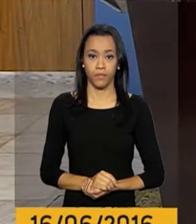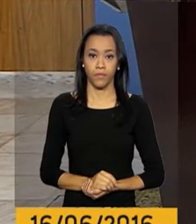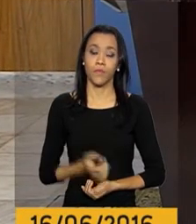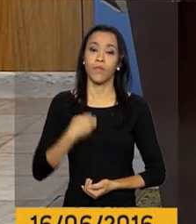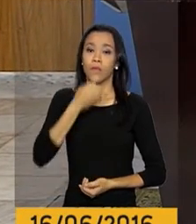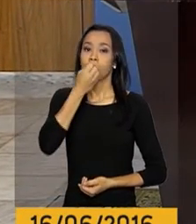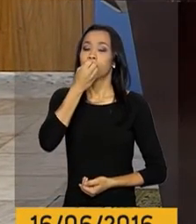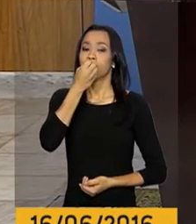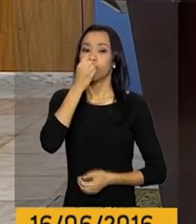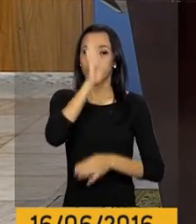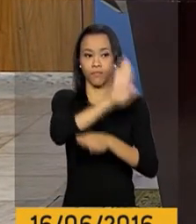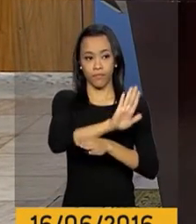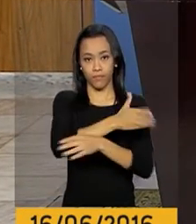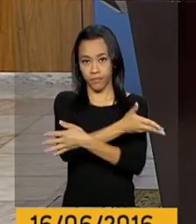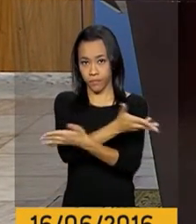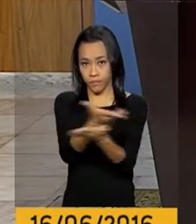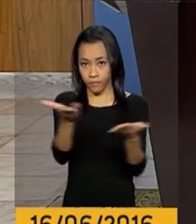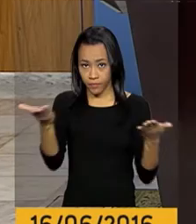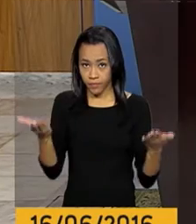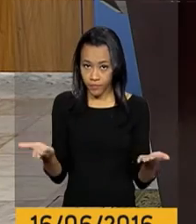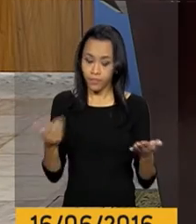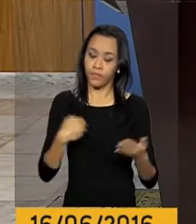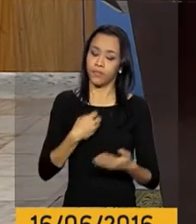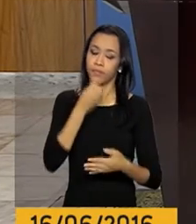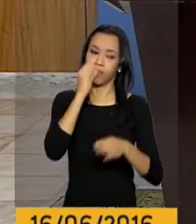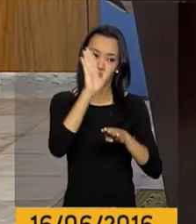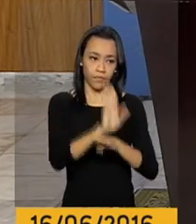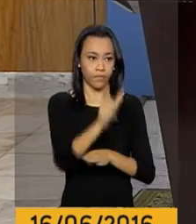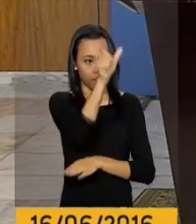Boa tarde a todos. Boa tarde, presidente.